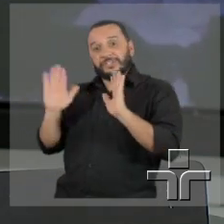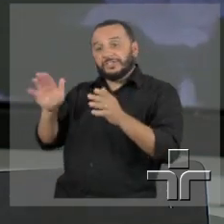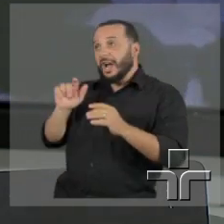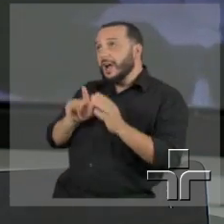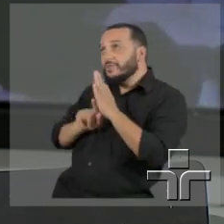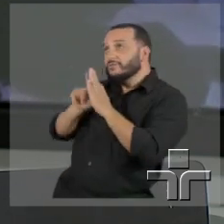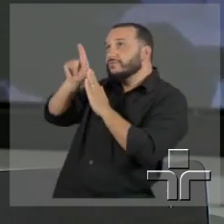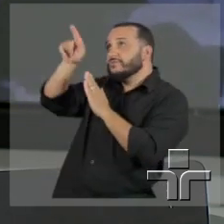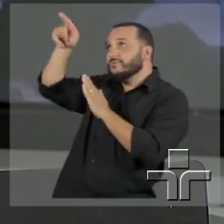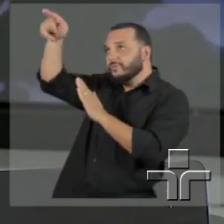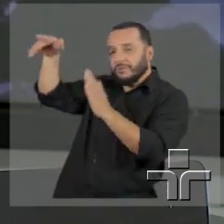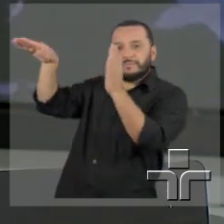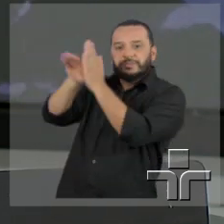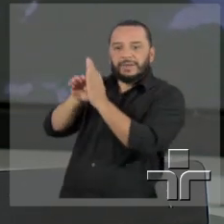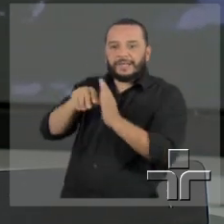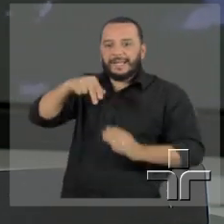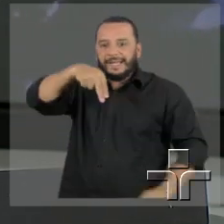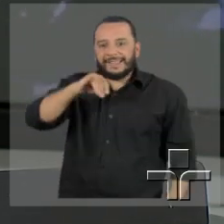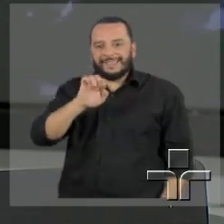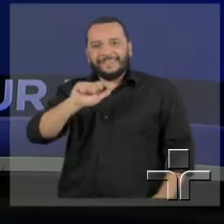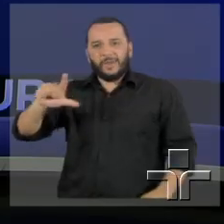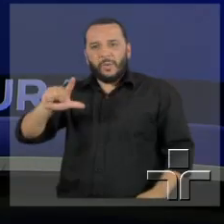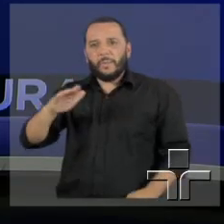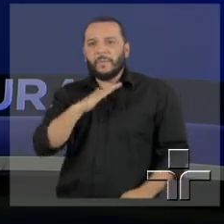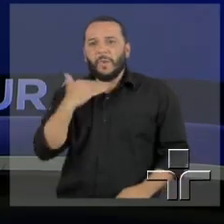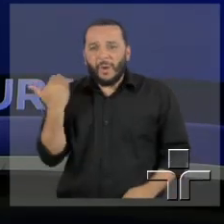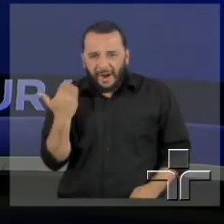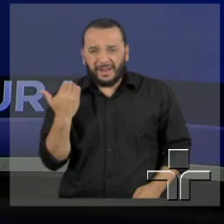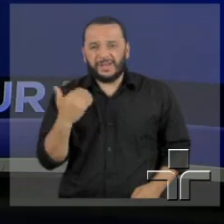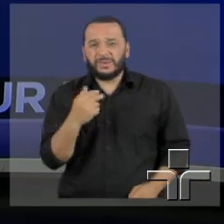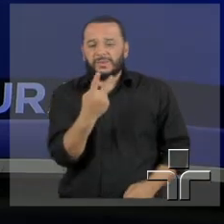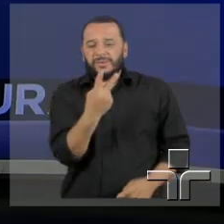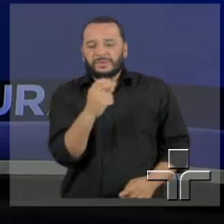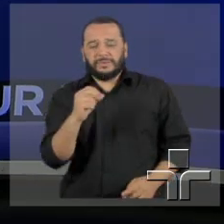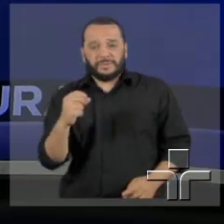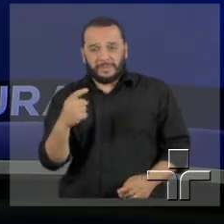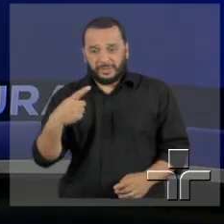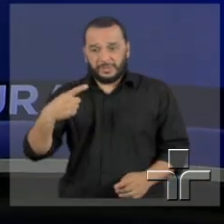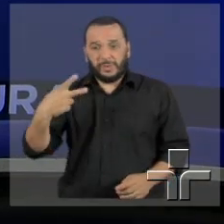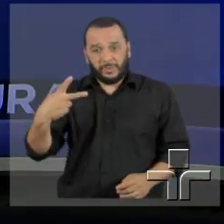pisar na Lua, morreu em 2012. Não se esqueça de acessar o nosso canal no